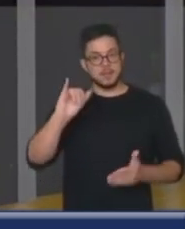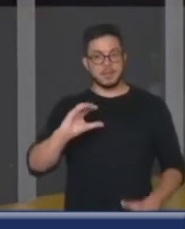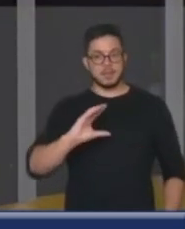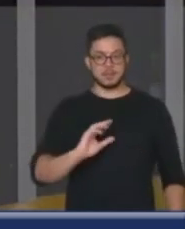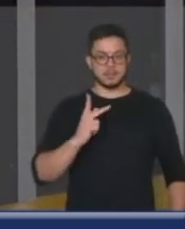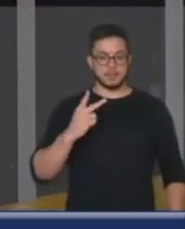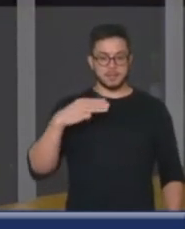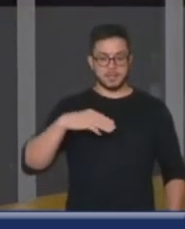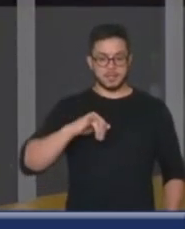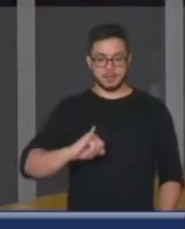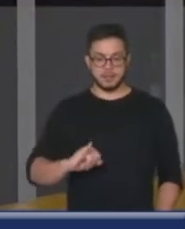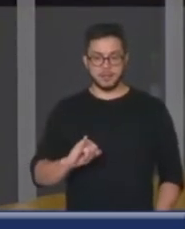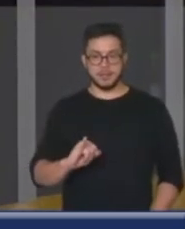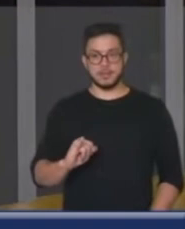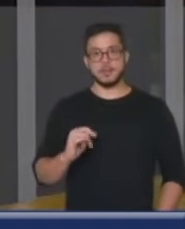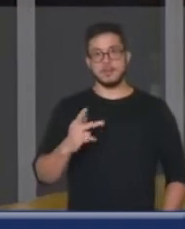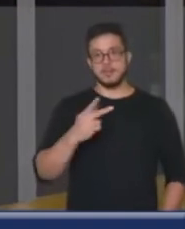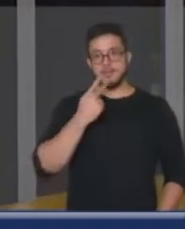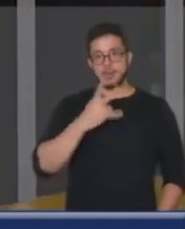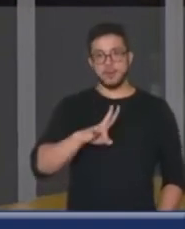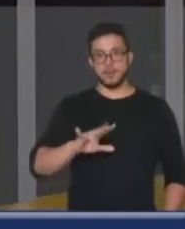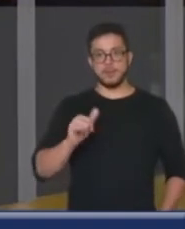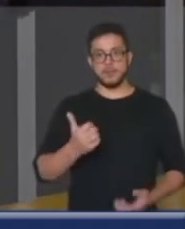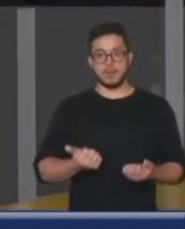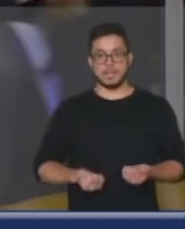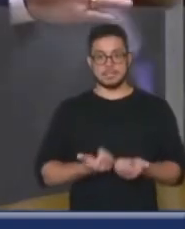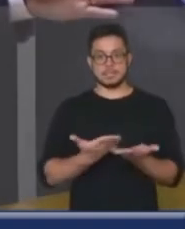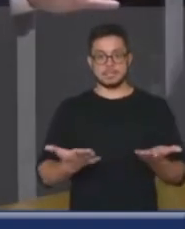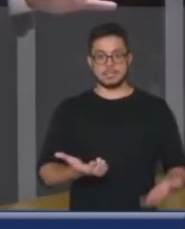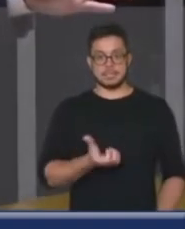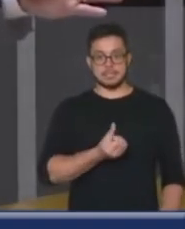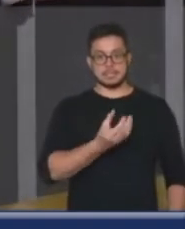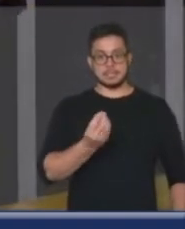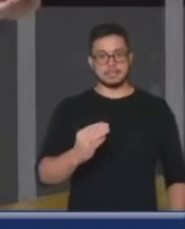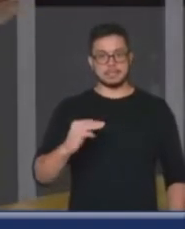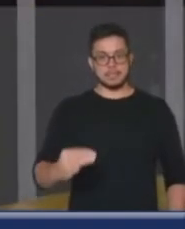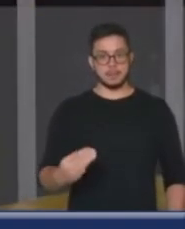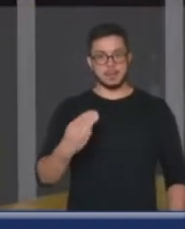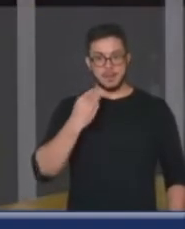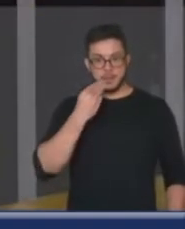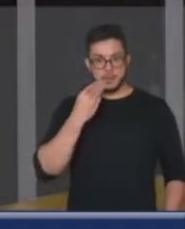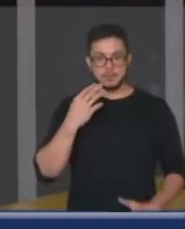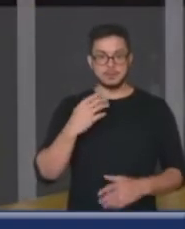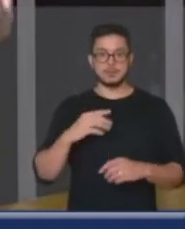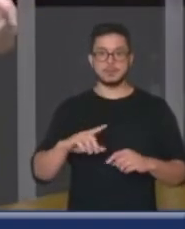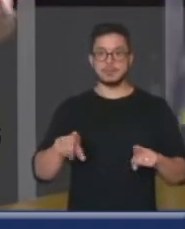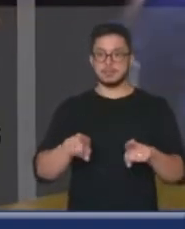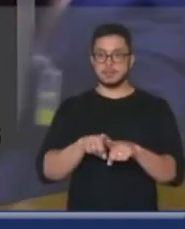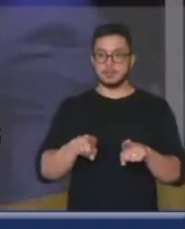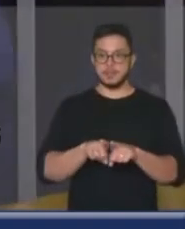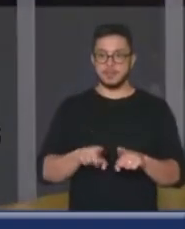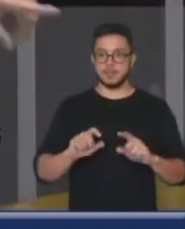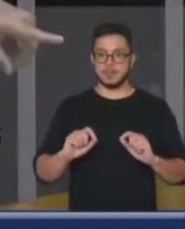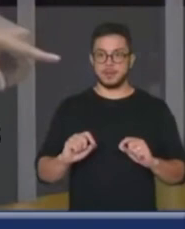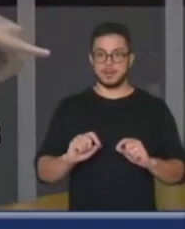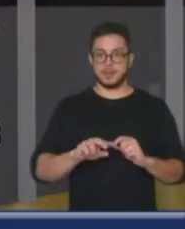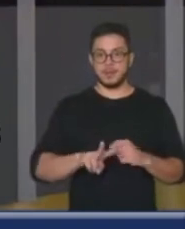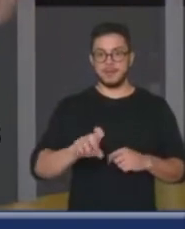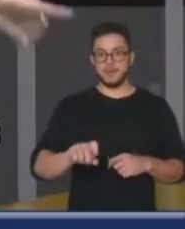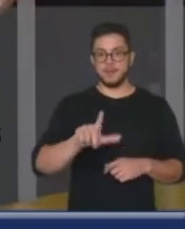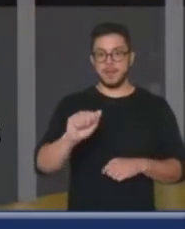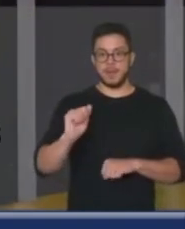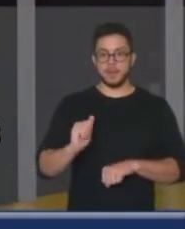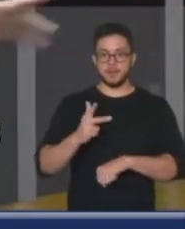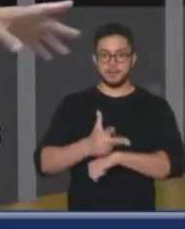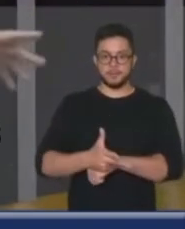60 milhões desse orçamento secreto e mais cargos de estatais, cargos de segundo escalão, para que deputados